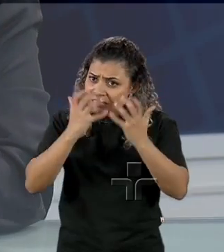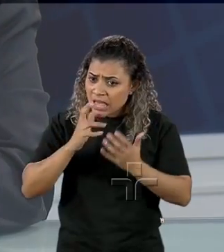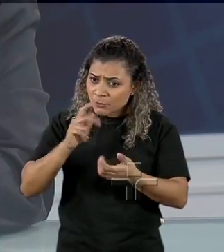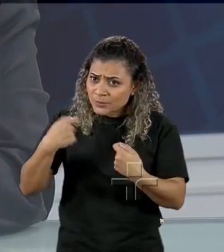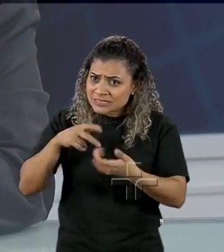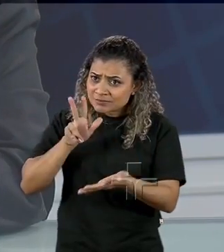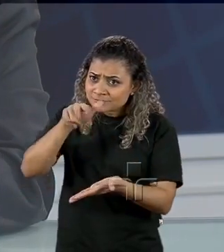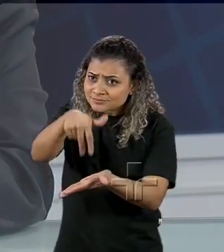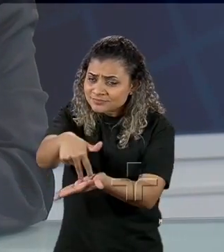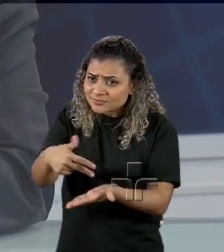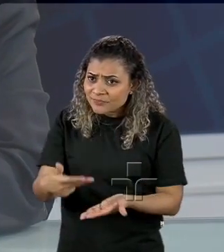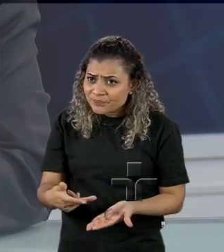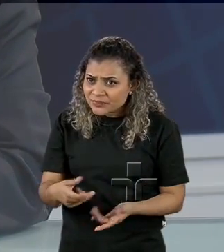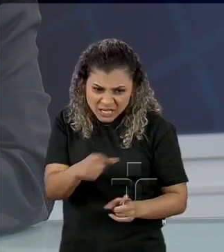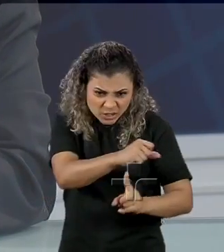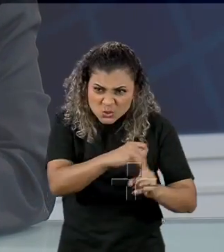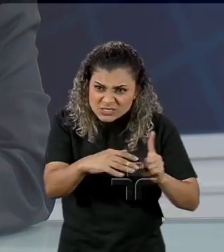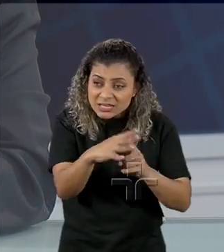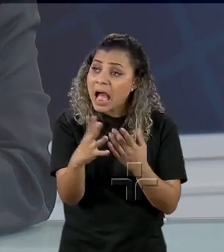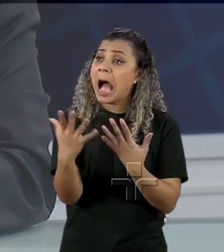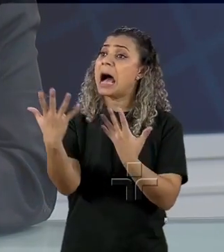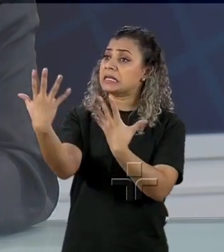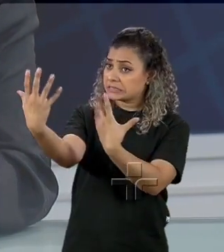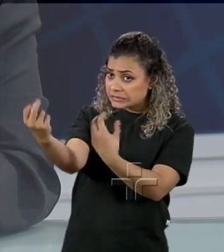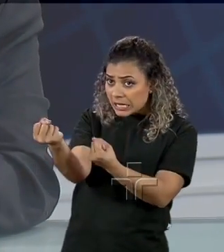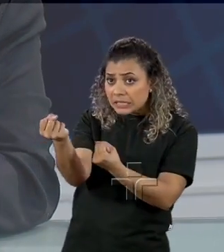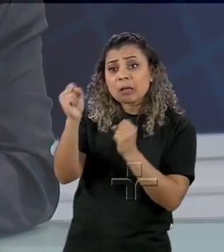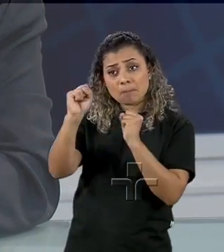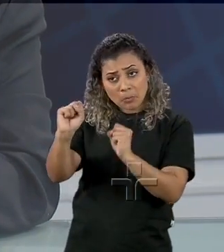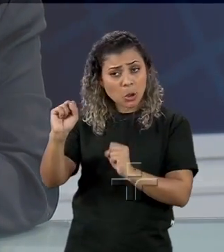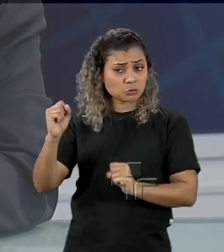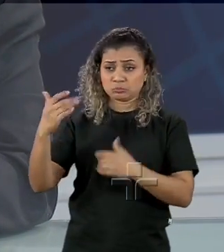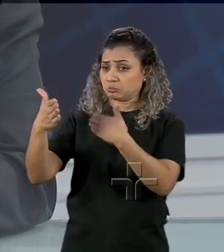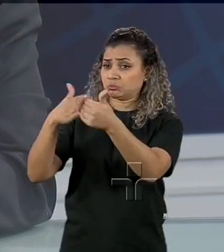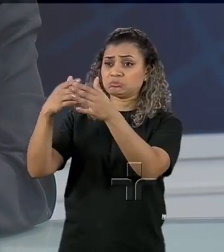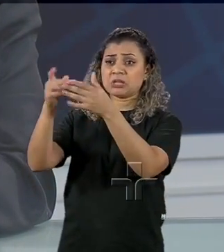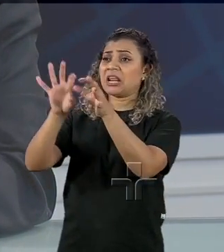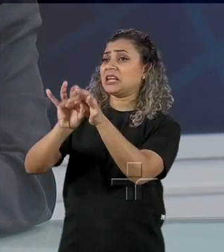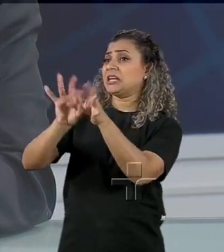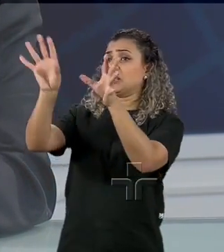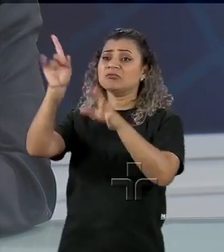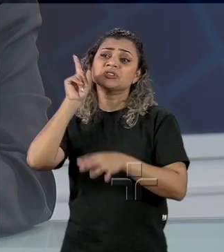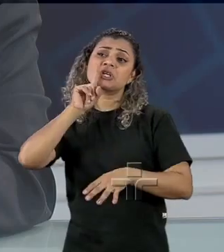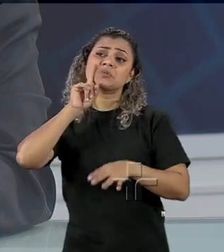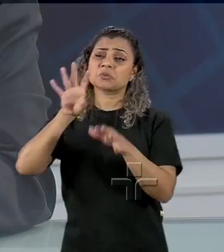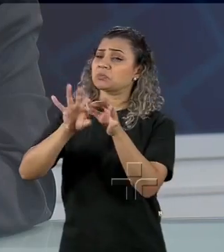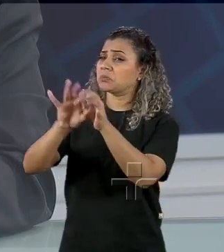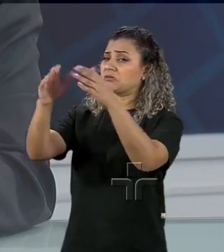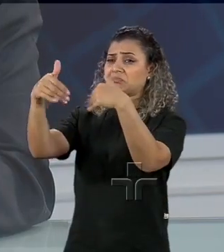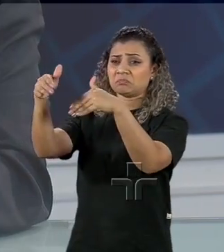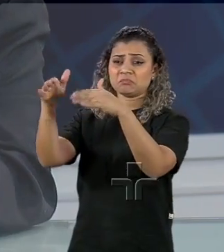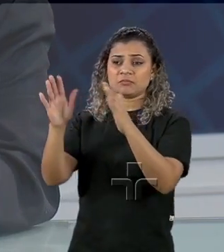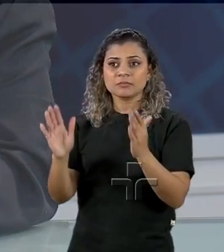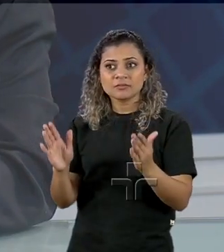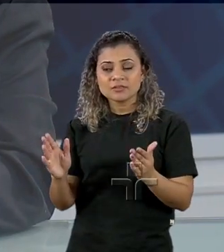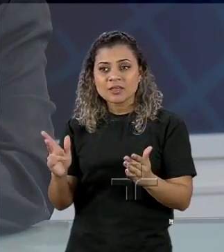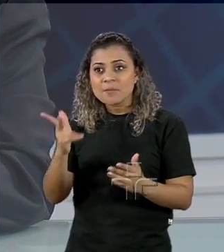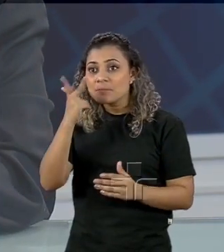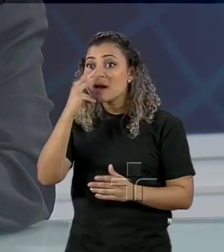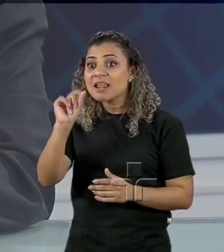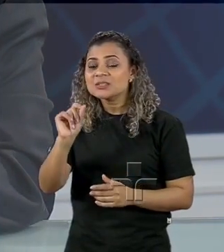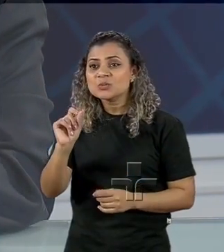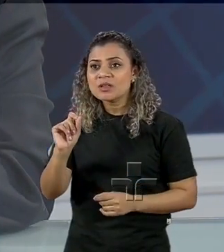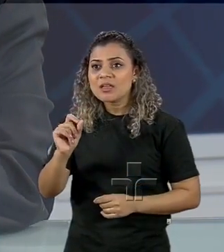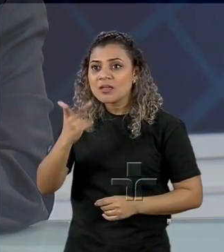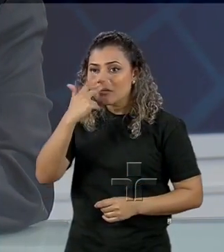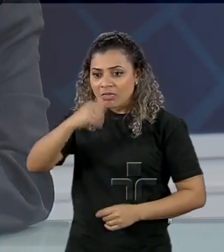Uma sociedade que admite que isso possa acontecer e vai no dia a dia deixando, ela acaba se acovardando frente